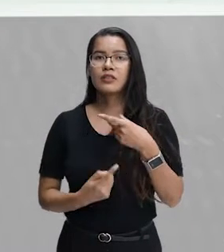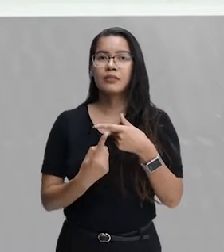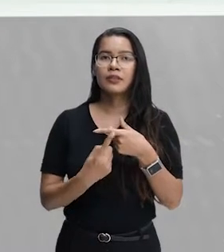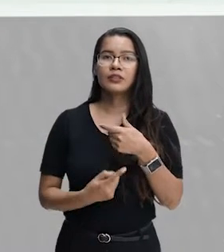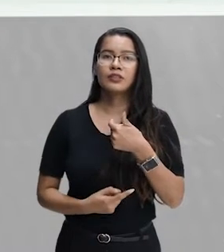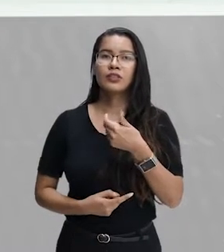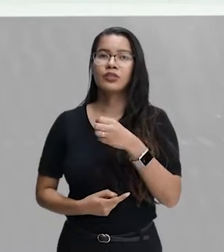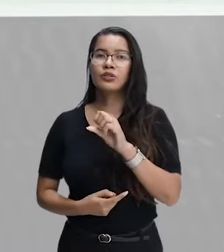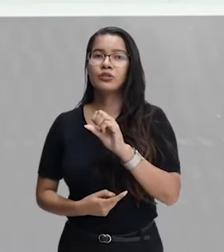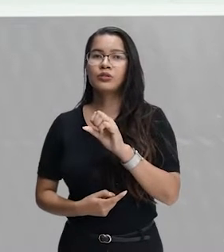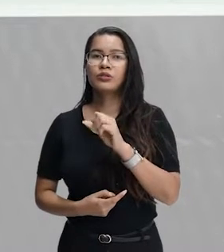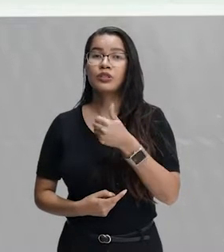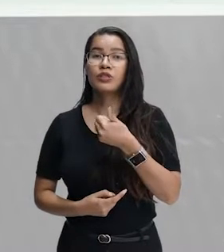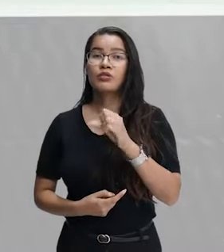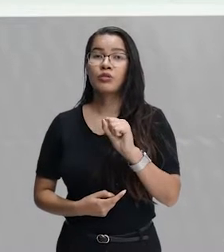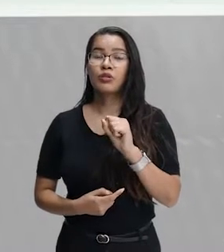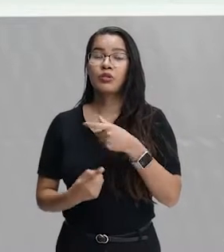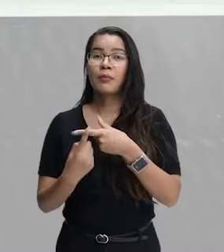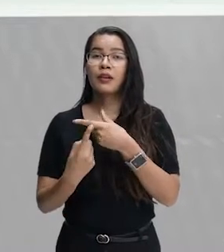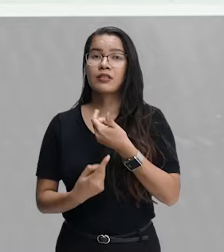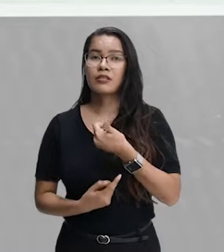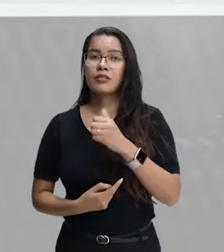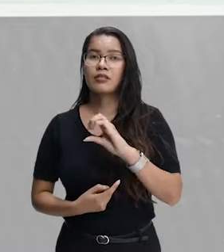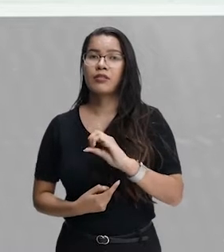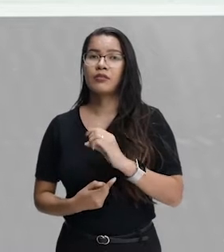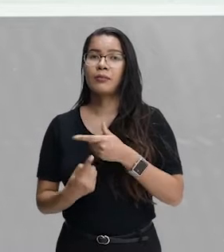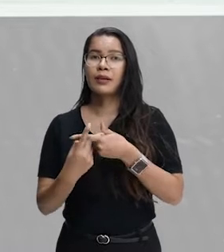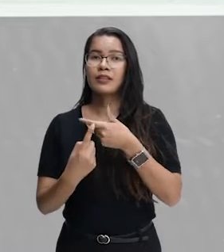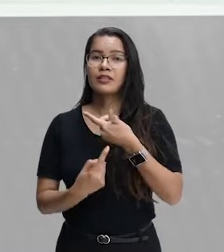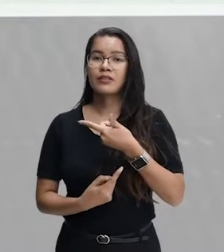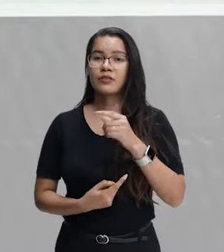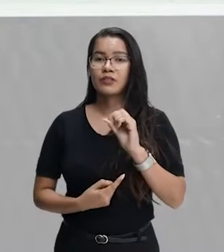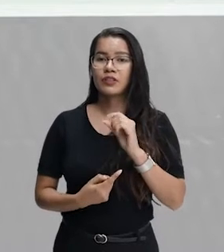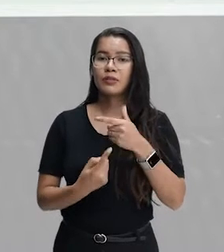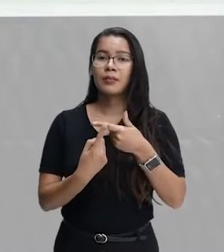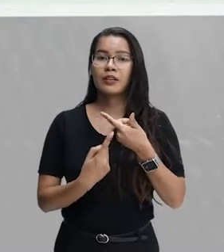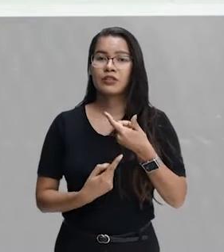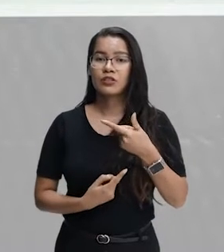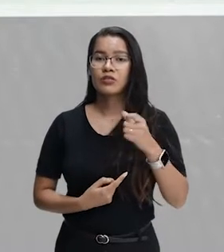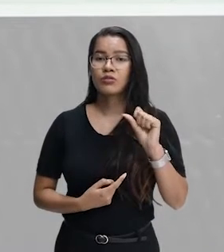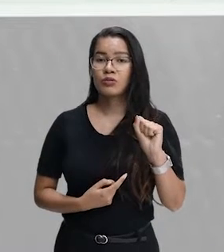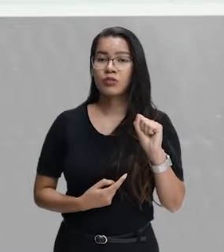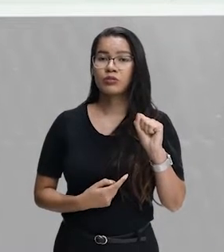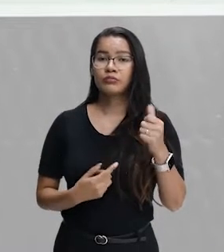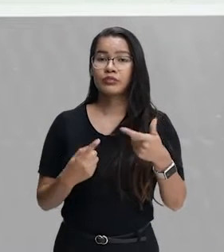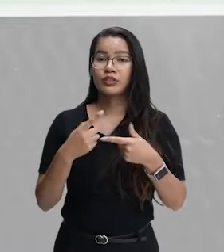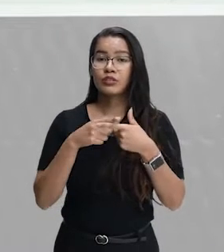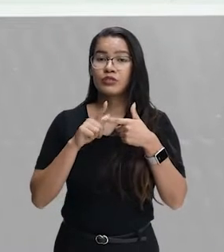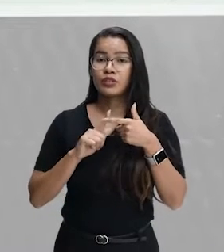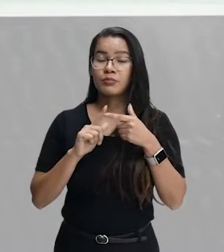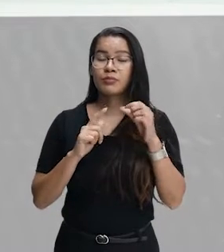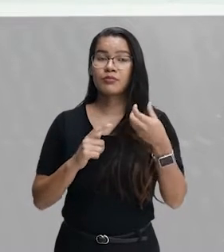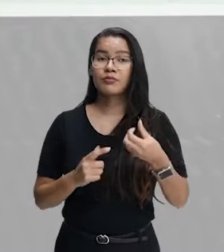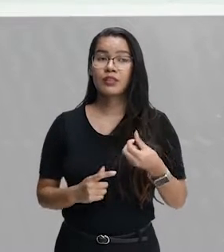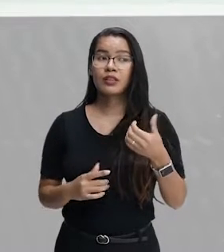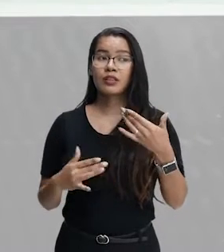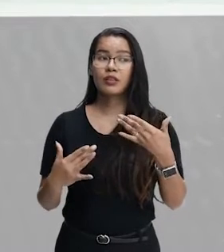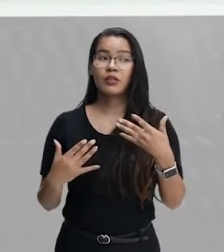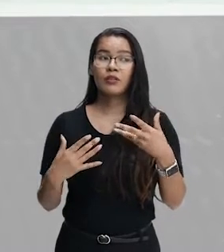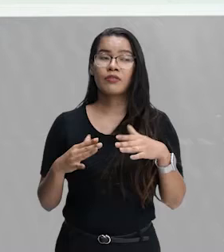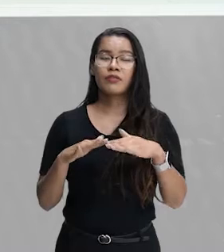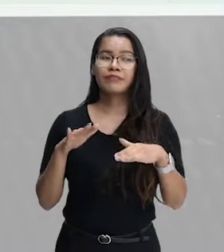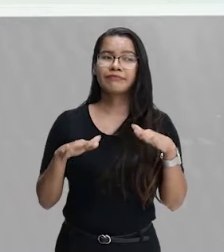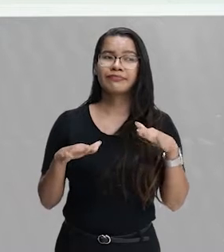18 mais 19, mais 20, mais 18, dividindo isso aqui por 6, isso aqui também vai